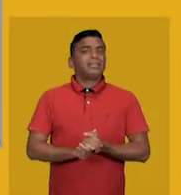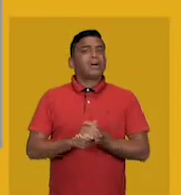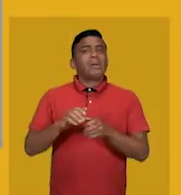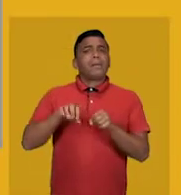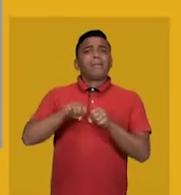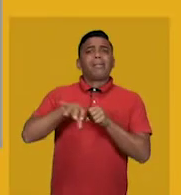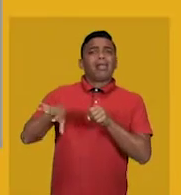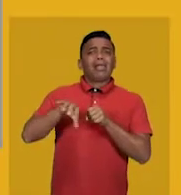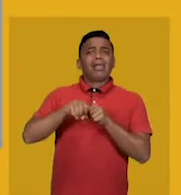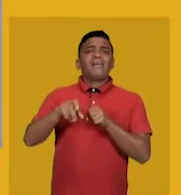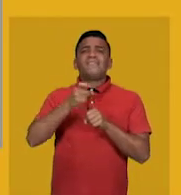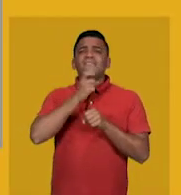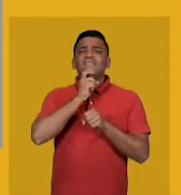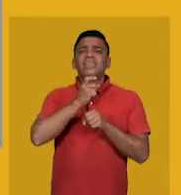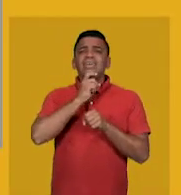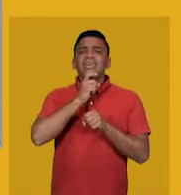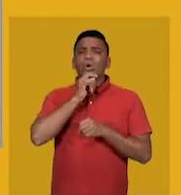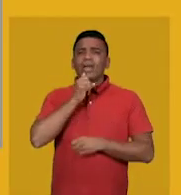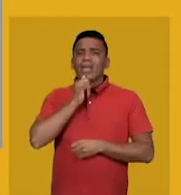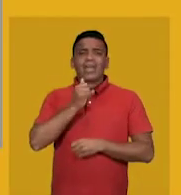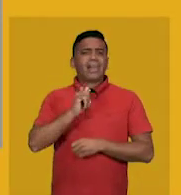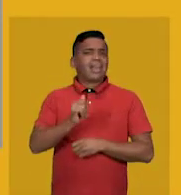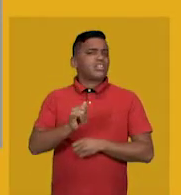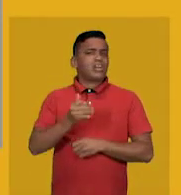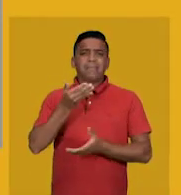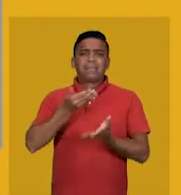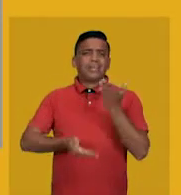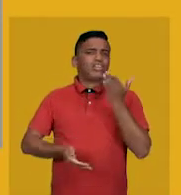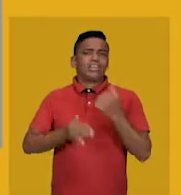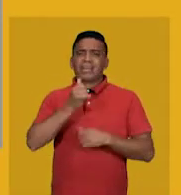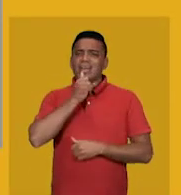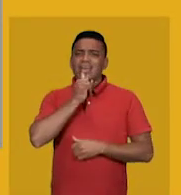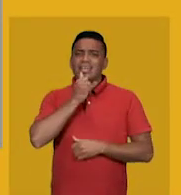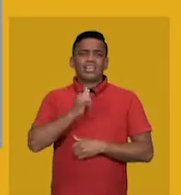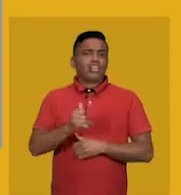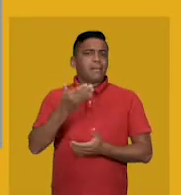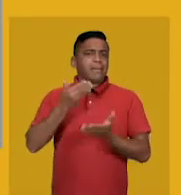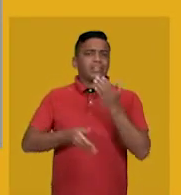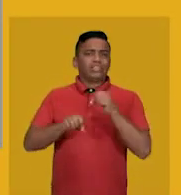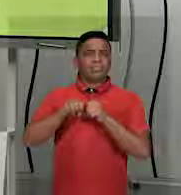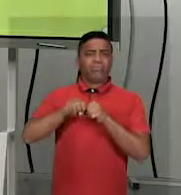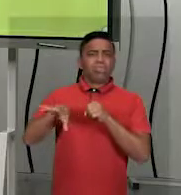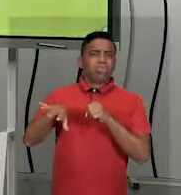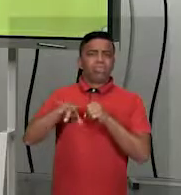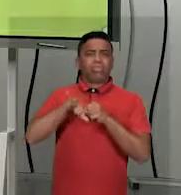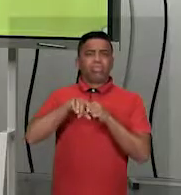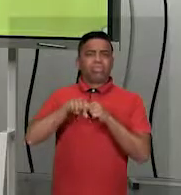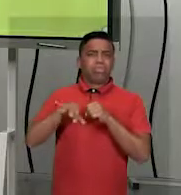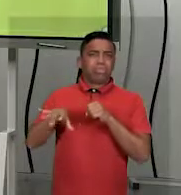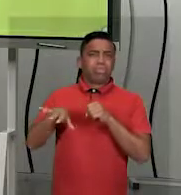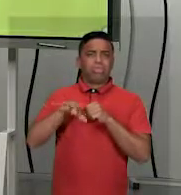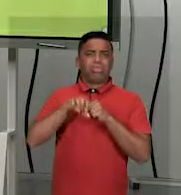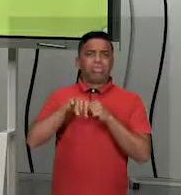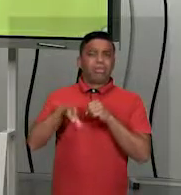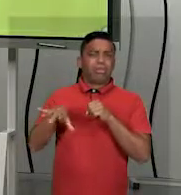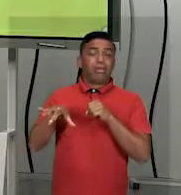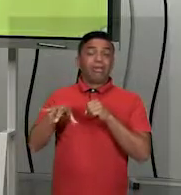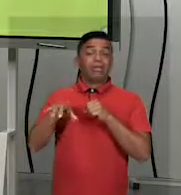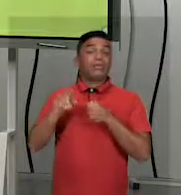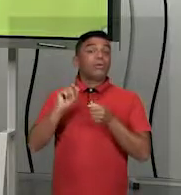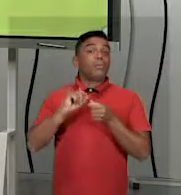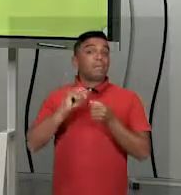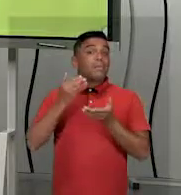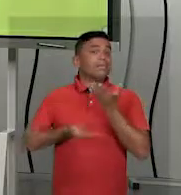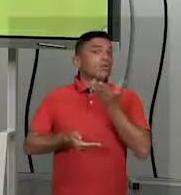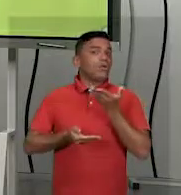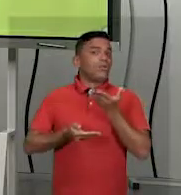a quantidade de energia dissipada, perdida pelo sistema. Quando ela é perdida pelo sistema, o que nós vamos